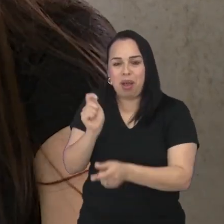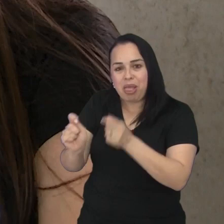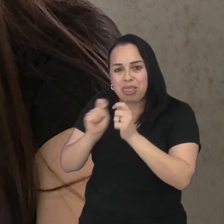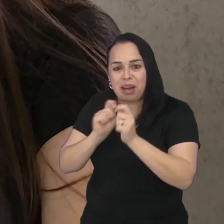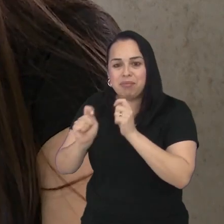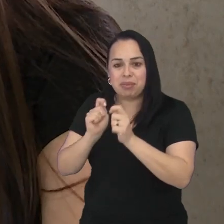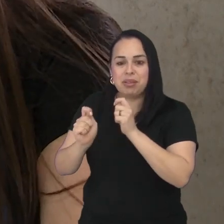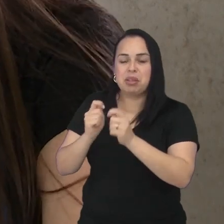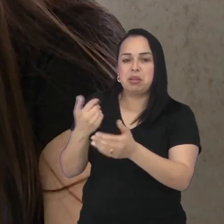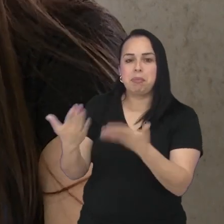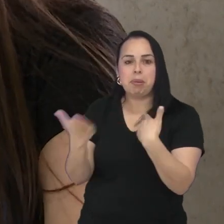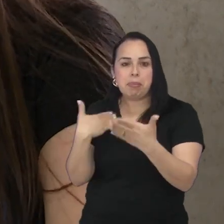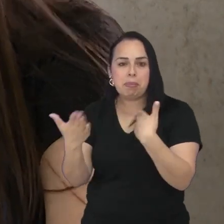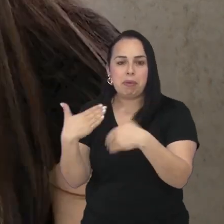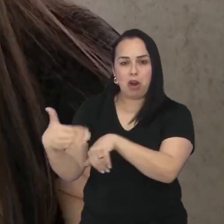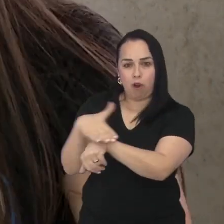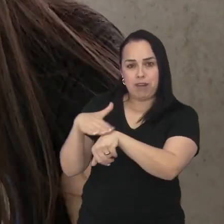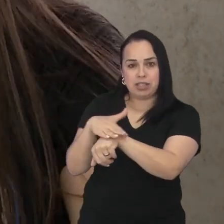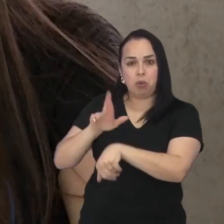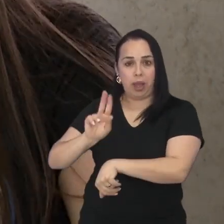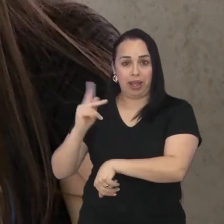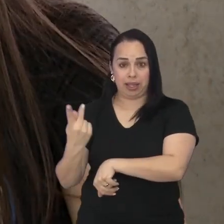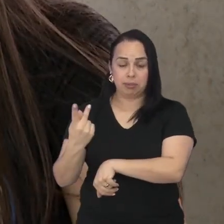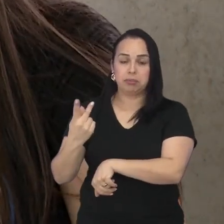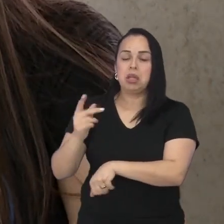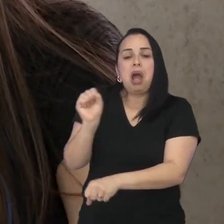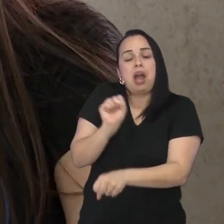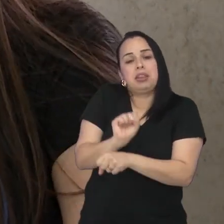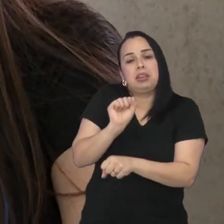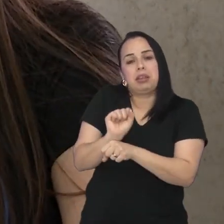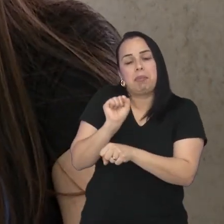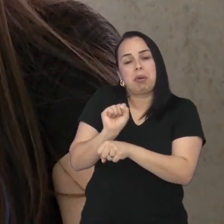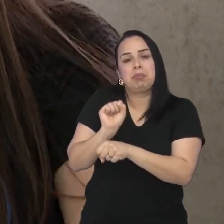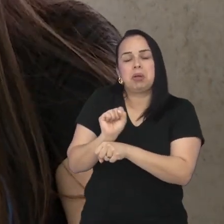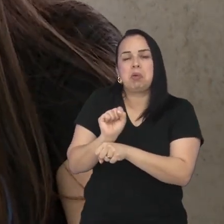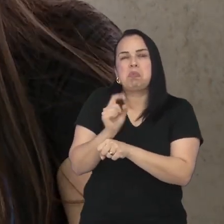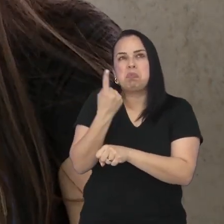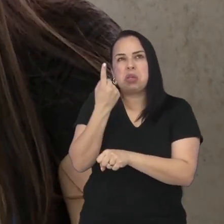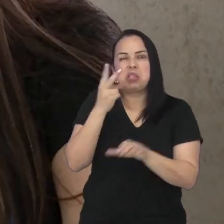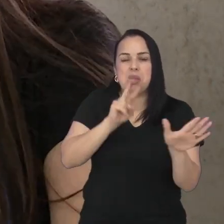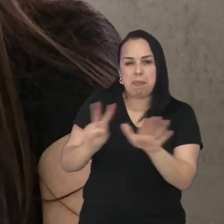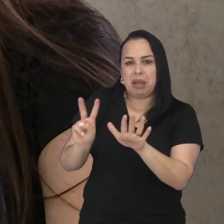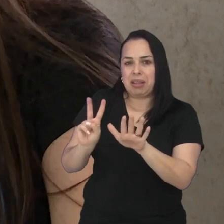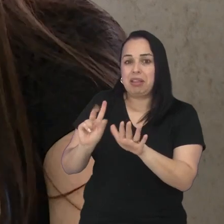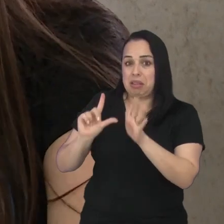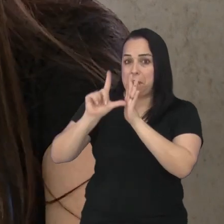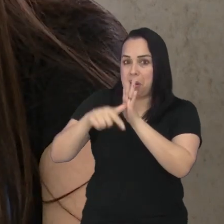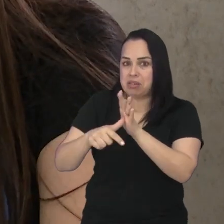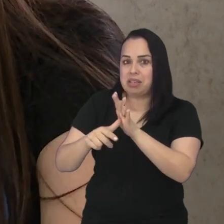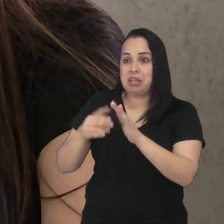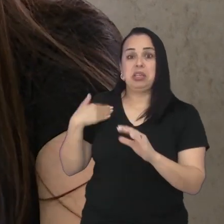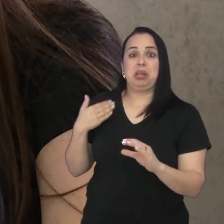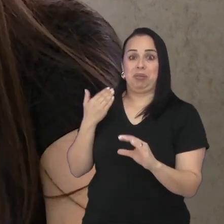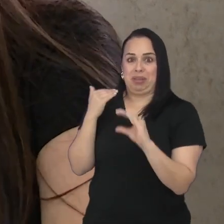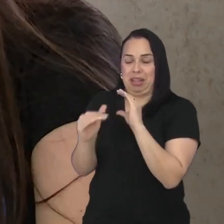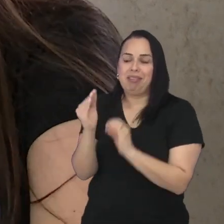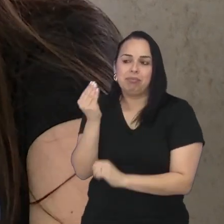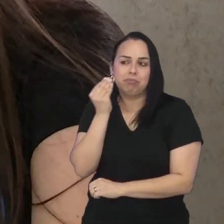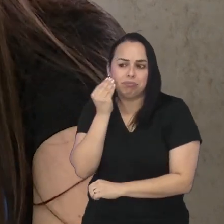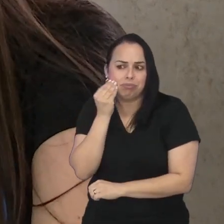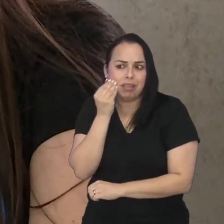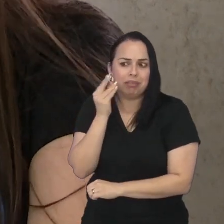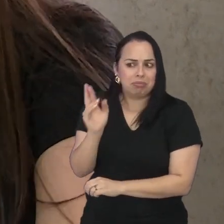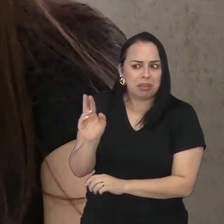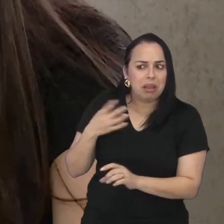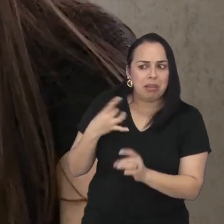a gente agendou uma entrevista, fiz a conversa com a analista, aí esperei um pouco, deu questão de uma semana, eu até mandei uma